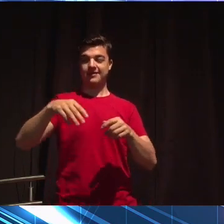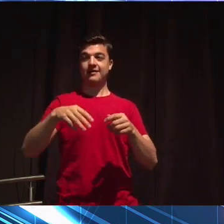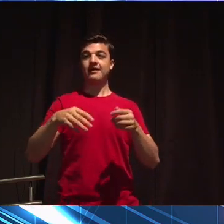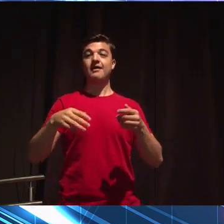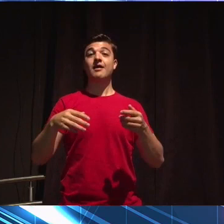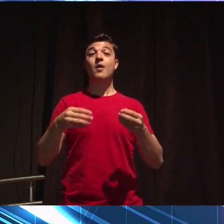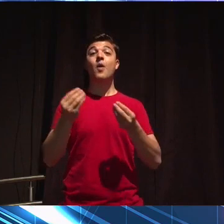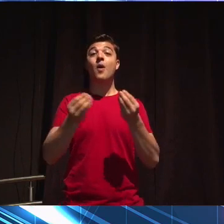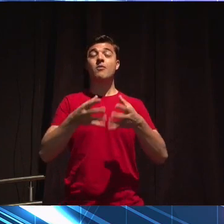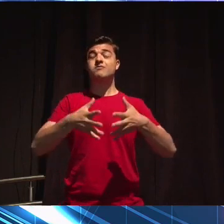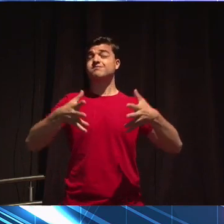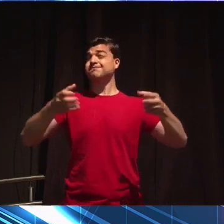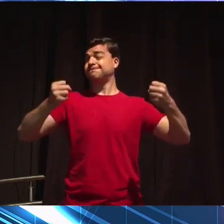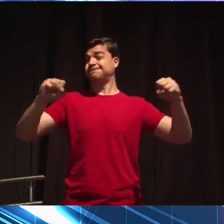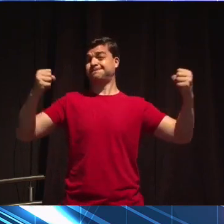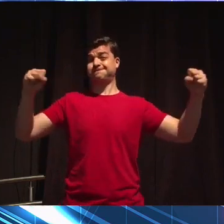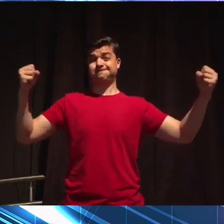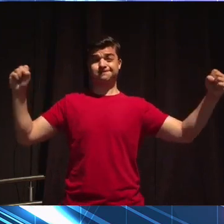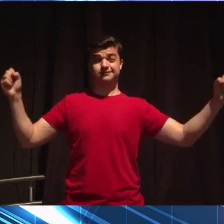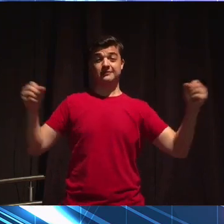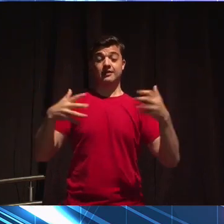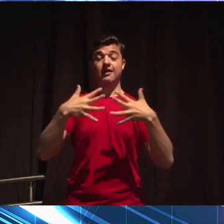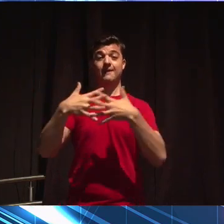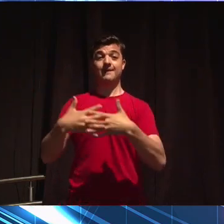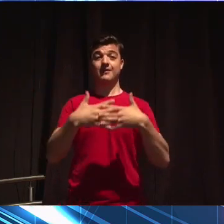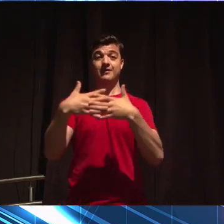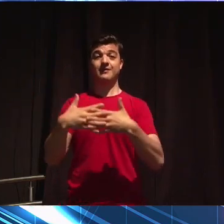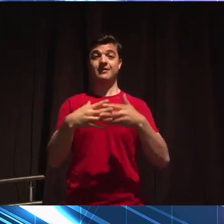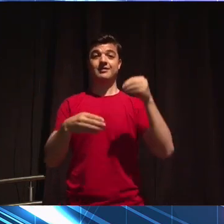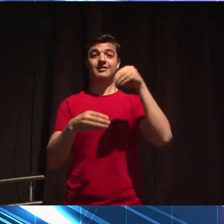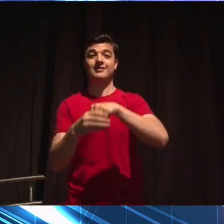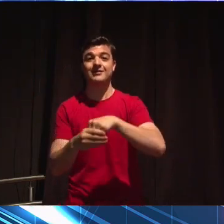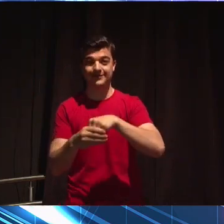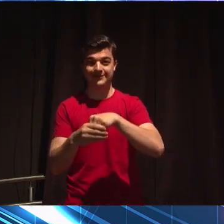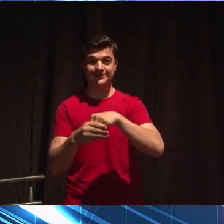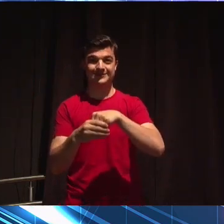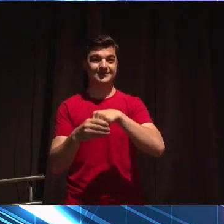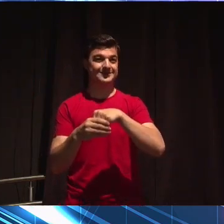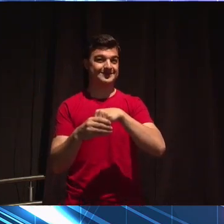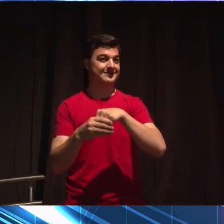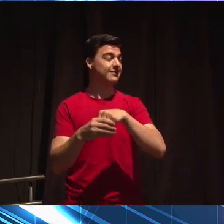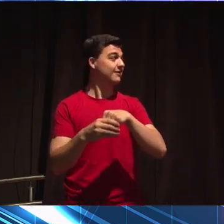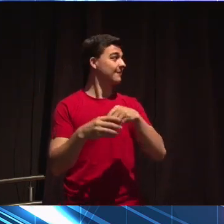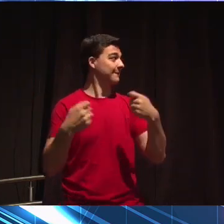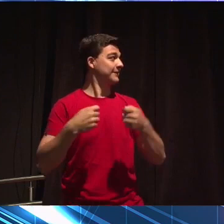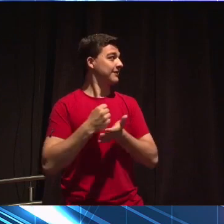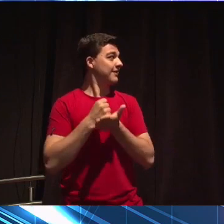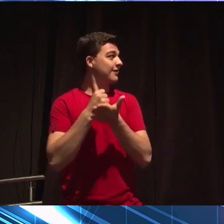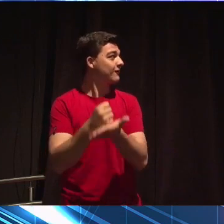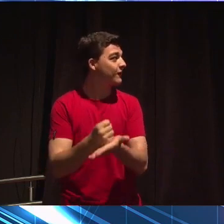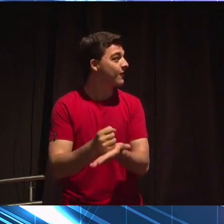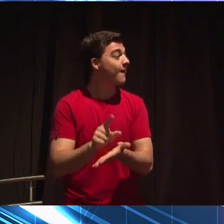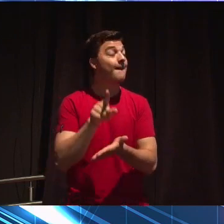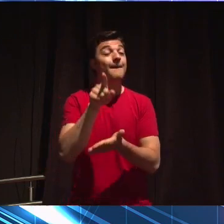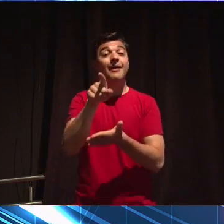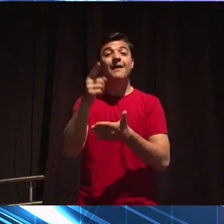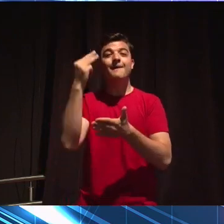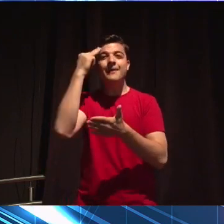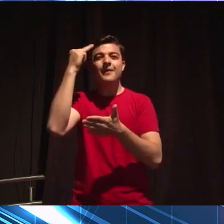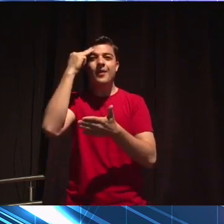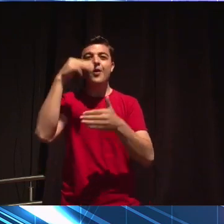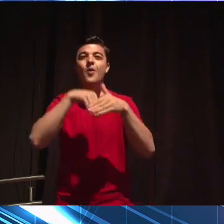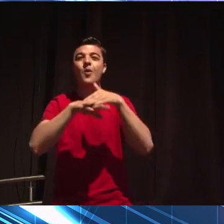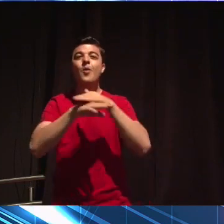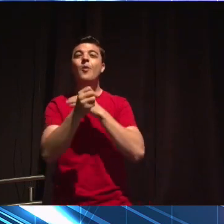armazenamento lá. O IBM 350 conseguia armazenar incríveis 5 megabytes. E pesava cerca de 3